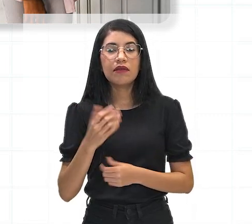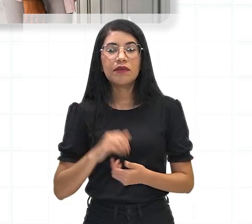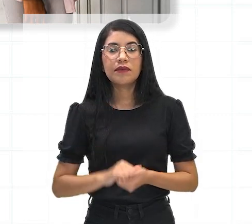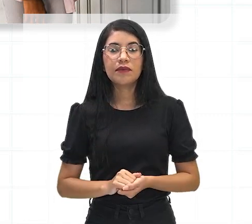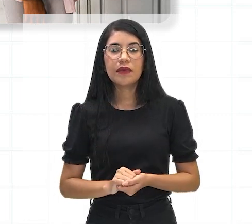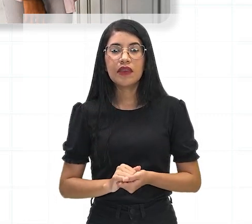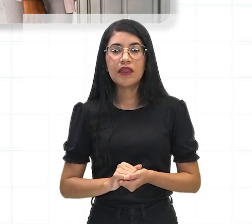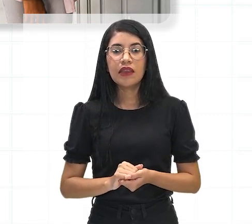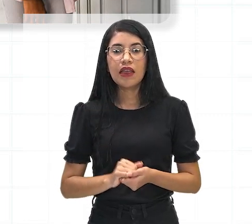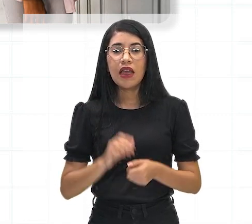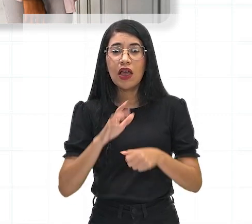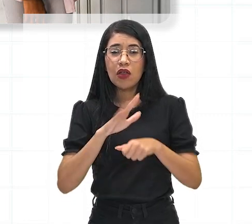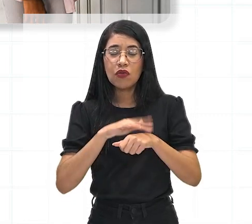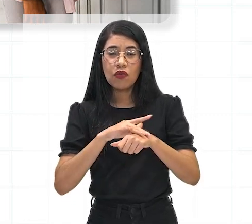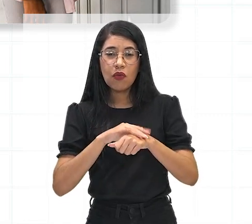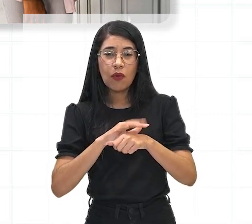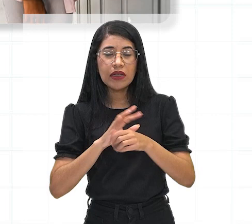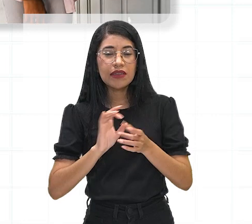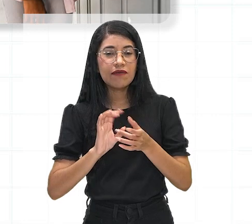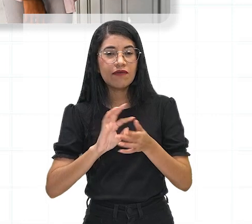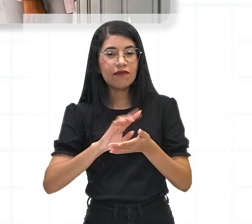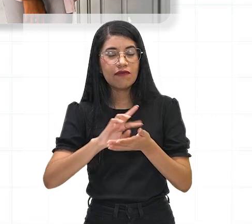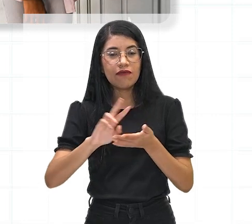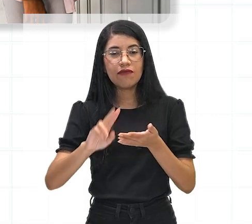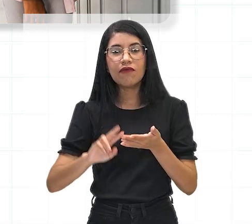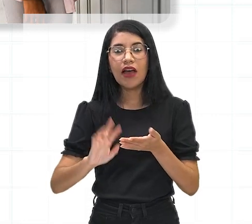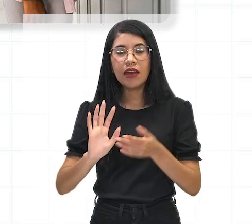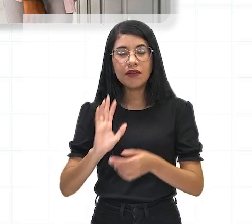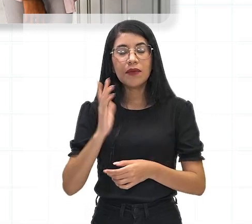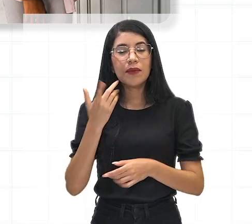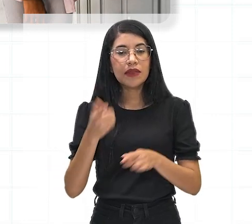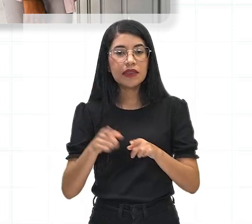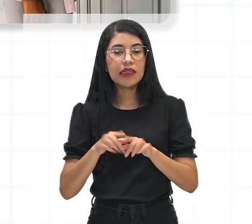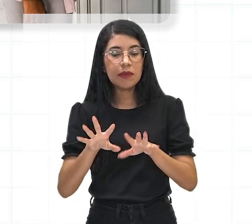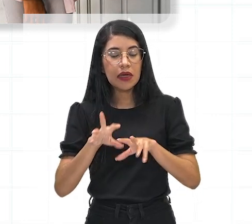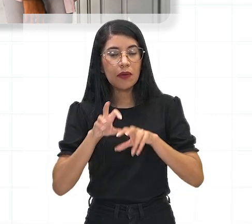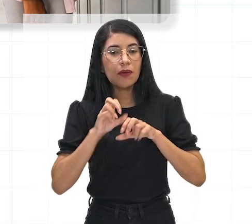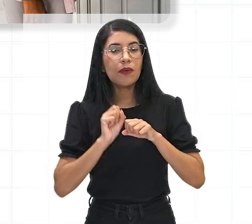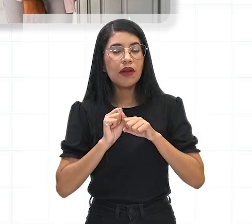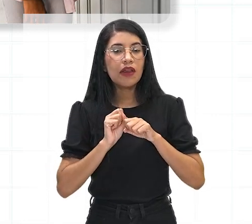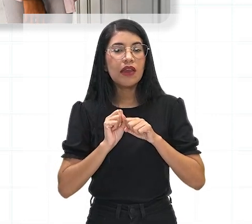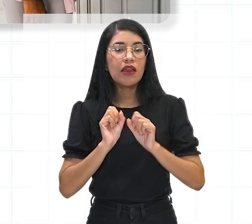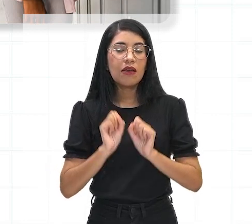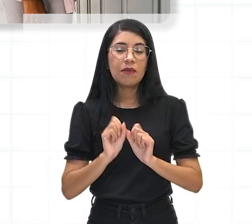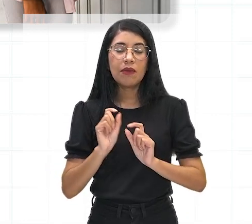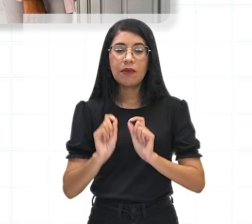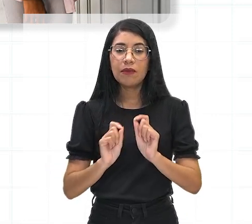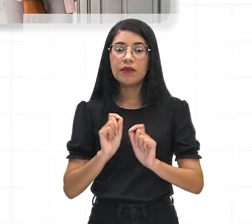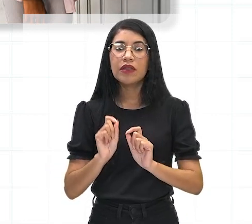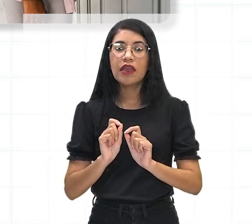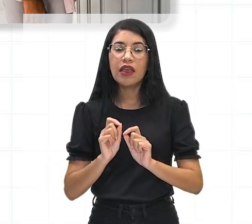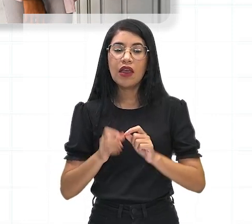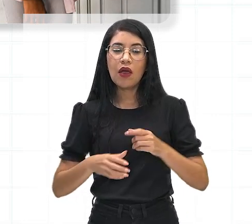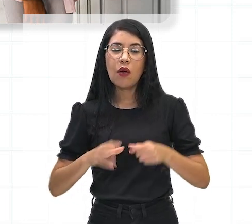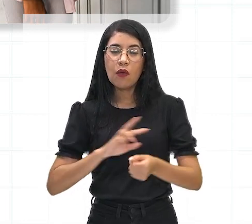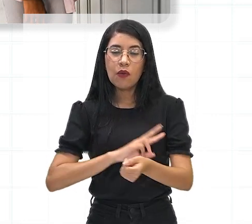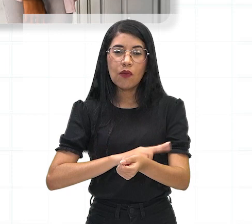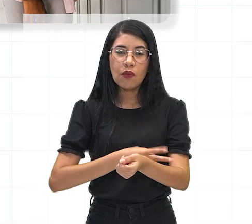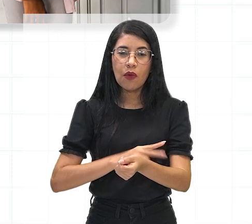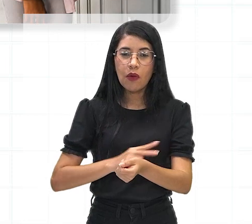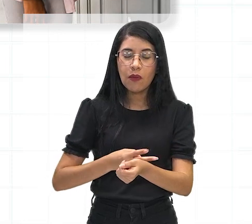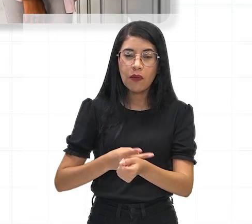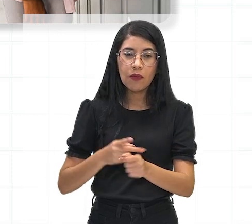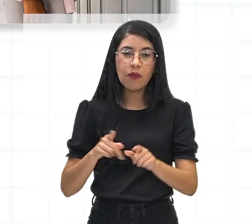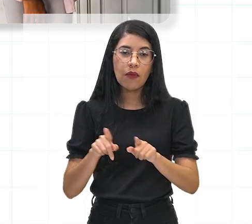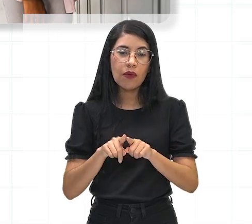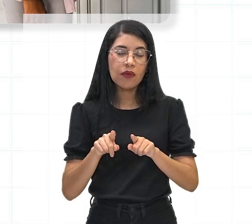maior disposição a doenças. Ela pode ali, né, desenvolver doenças que podem atingir os seus